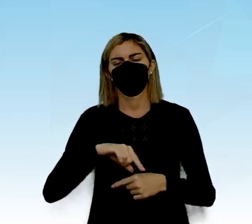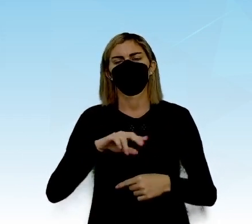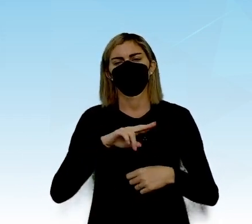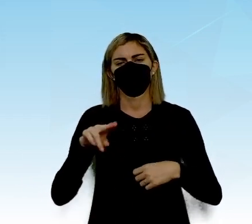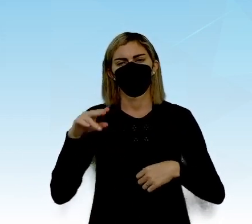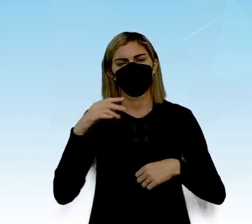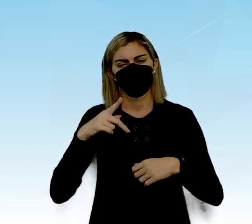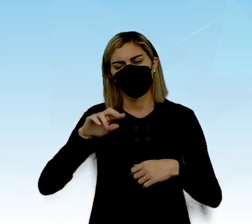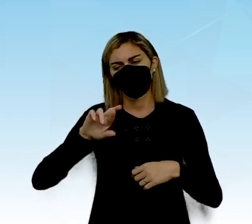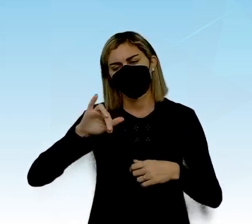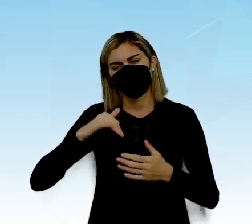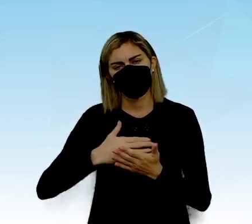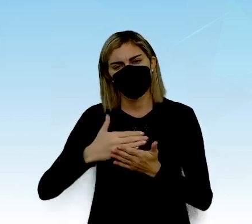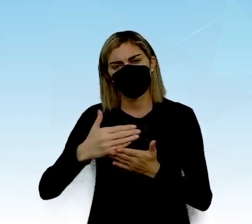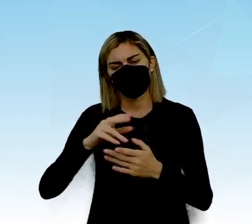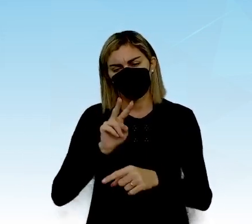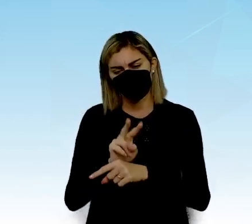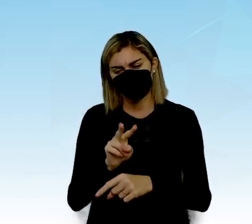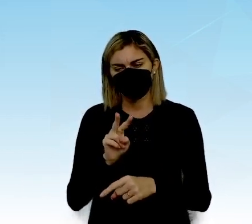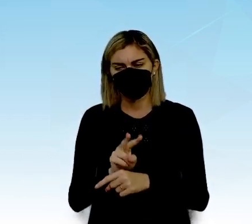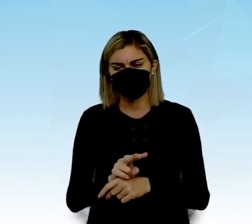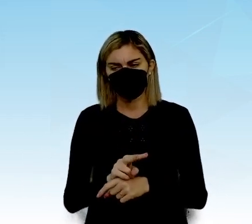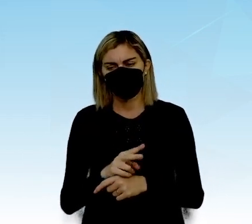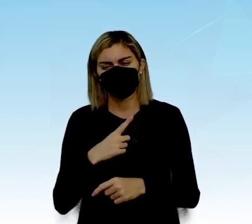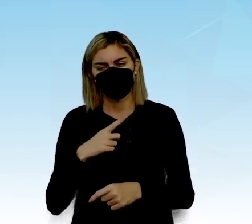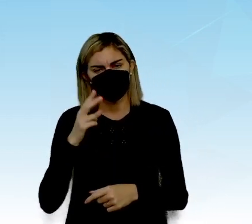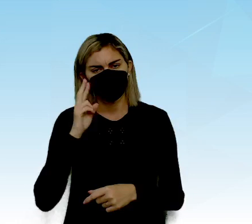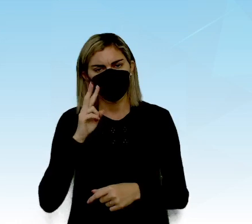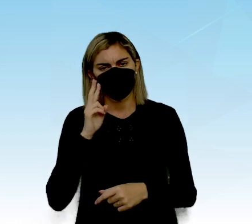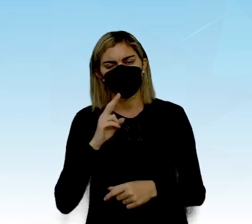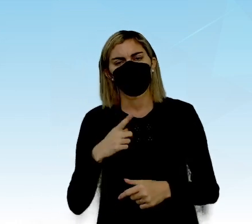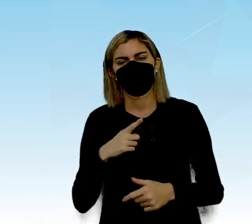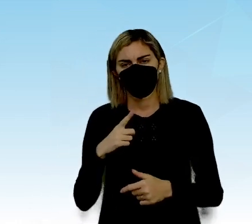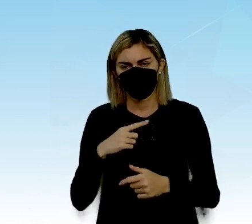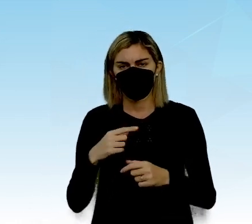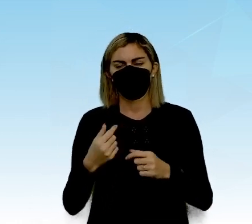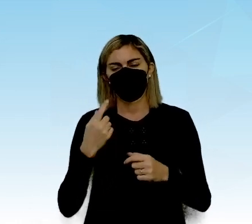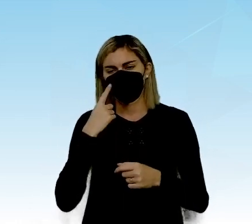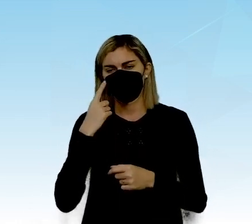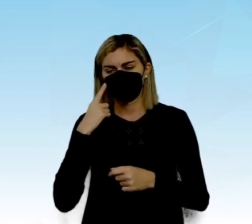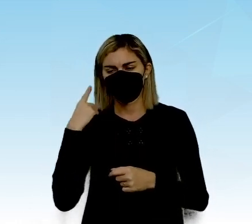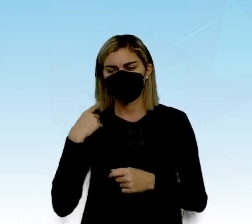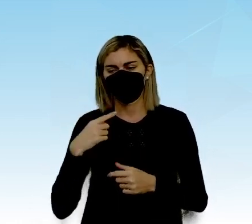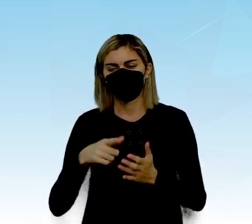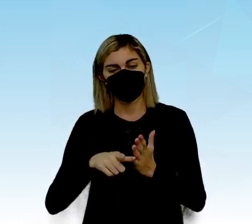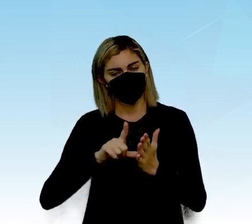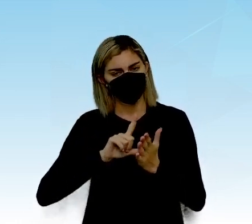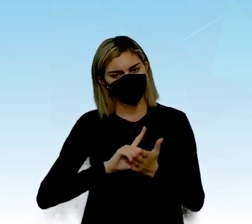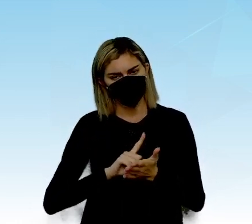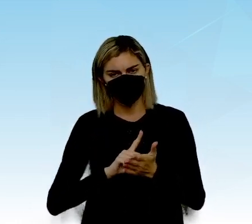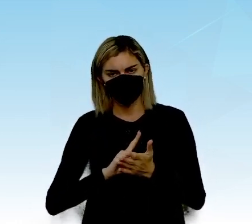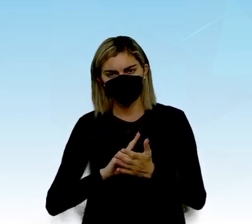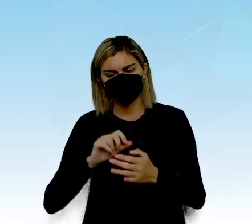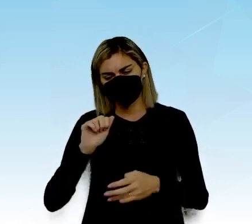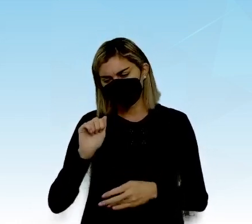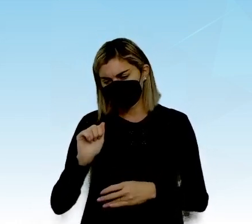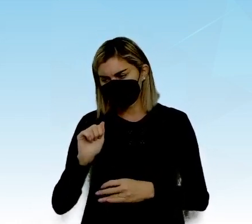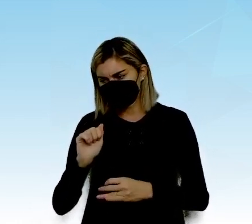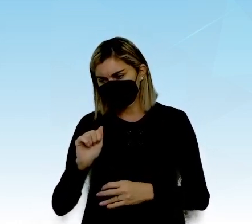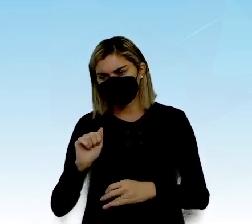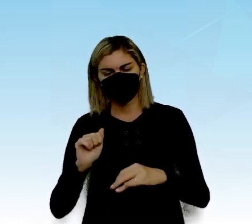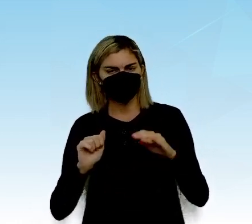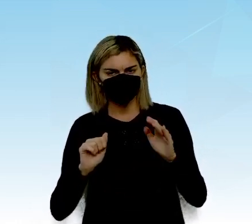princípio da conservação. Só vou relembrar a tela anterior. Vê. Antes, tu tinha A com